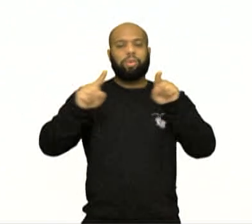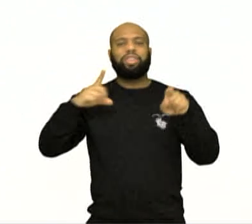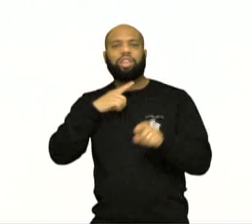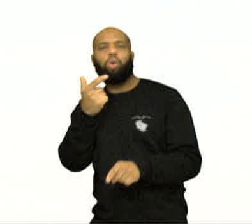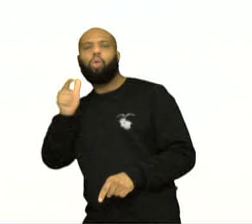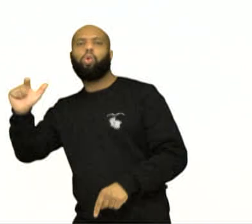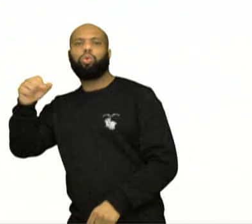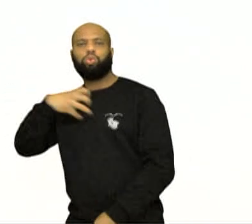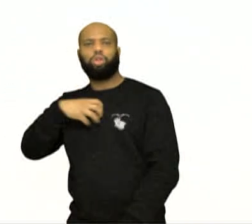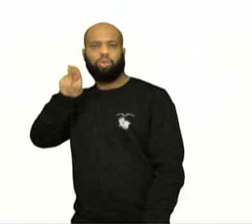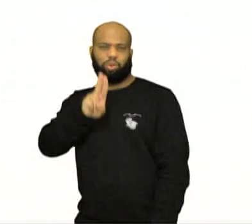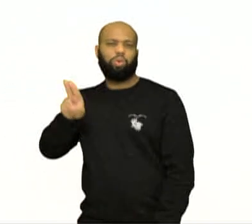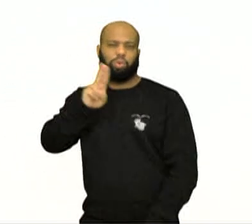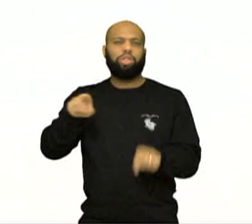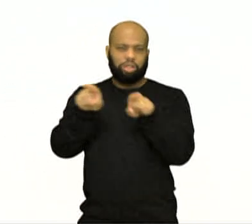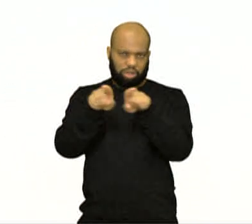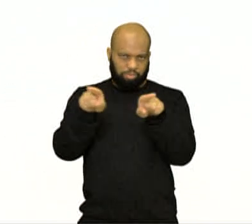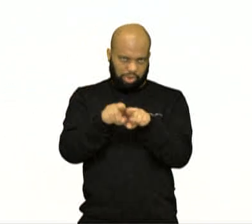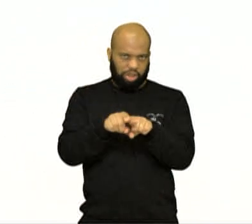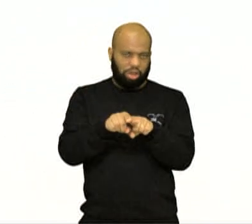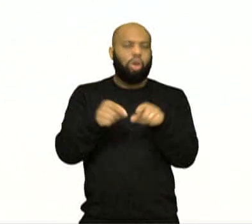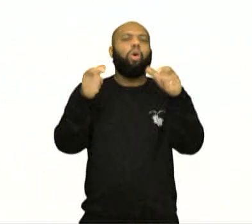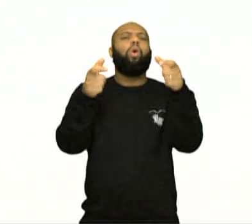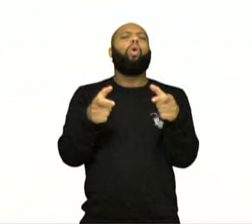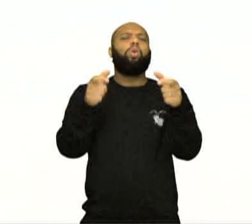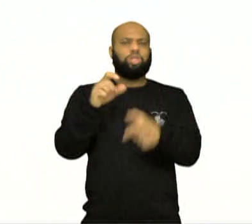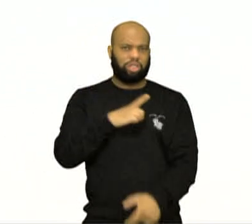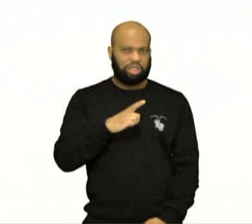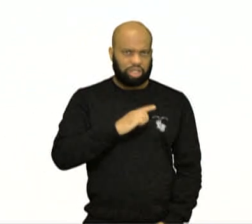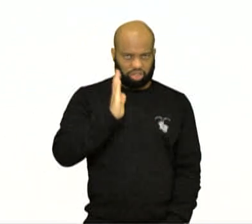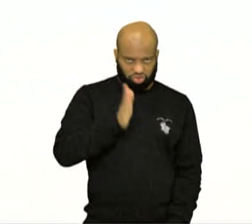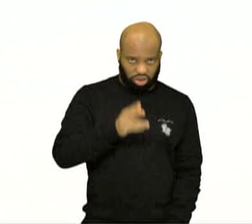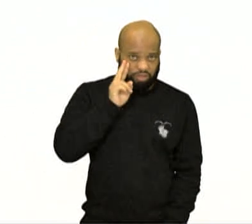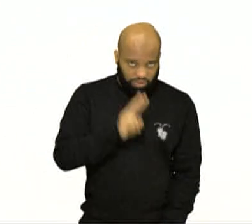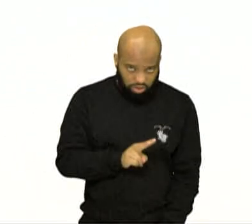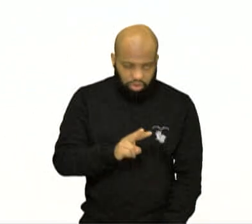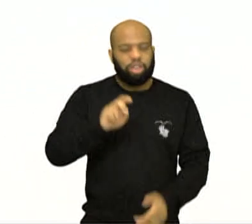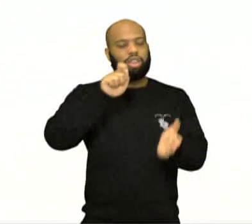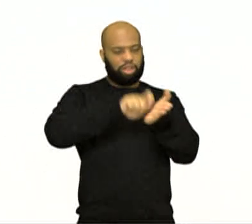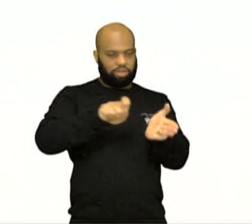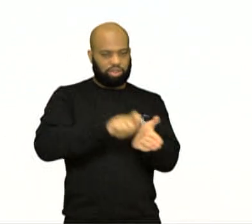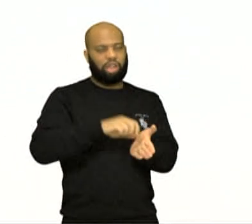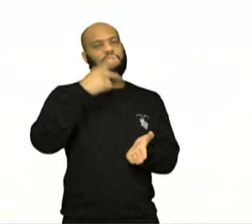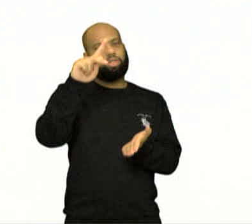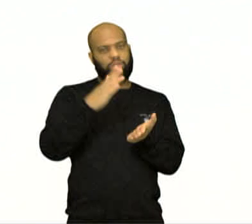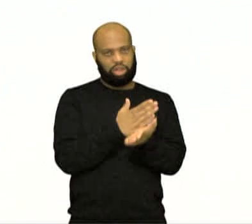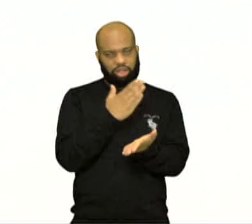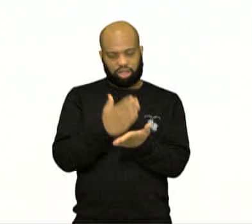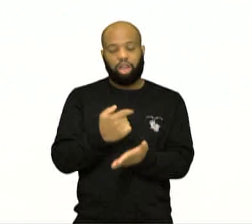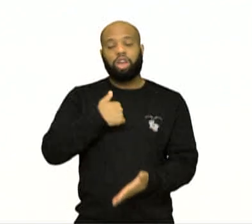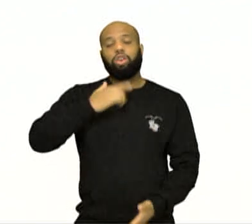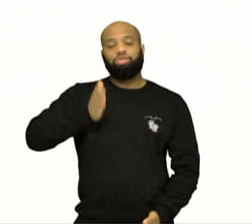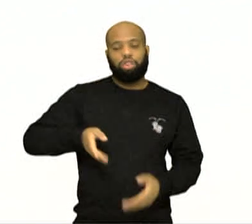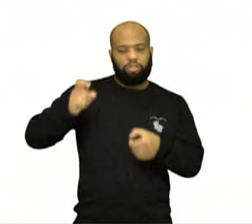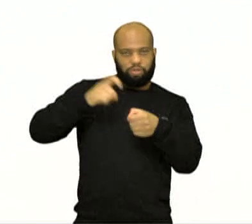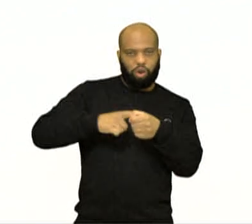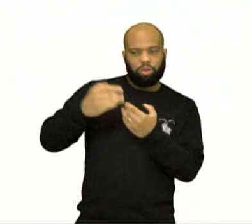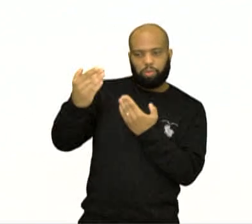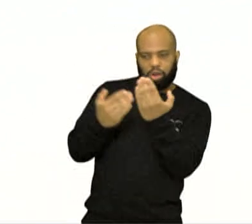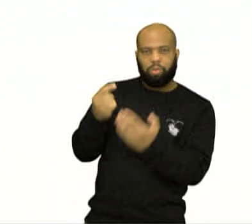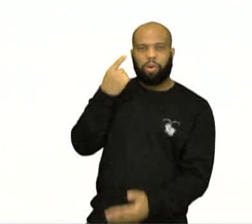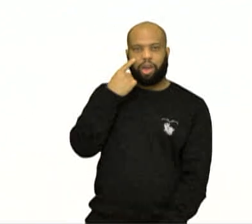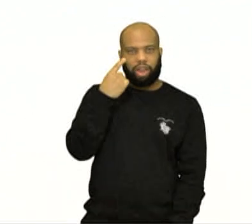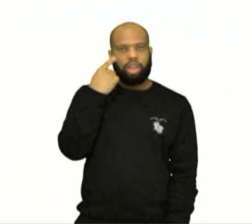de subir um morro, né? Aonde que a gente pode encontrar a prática da escalada com um outro